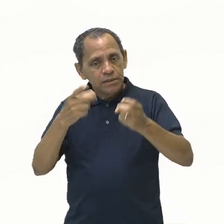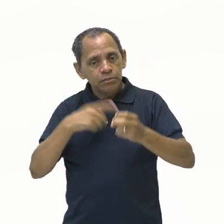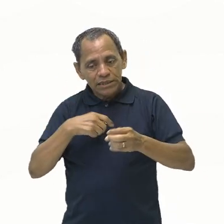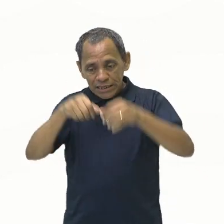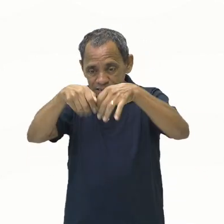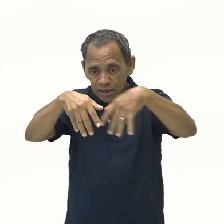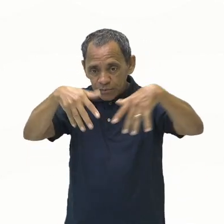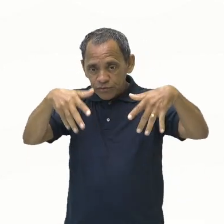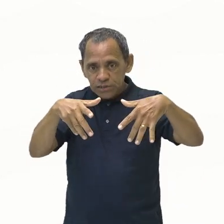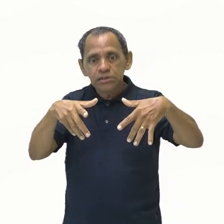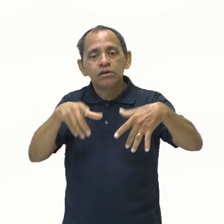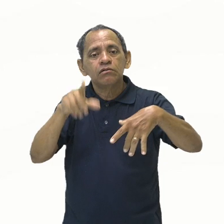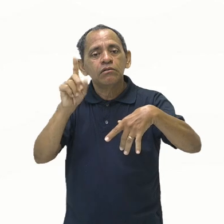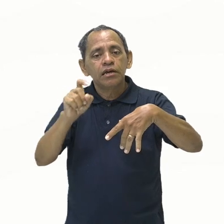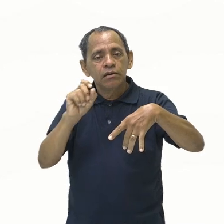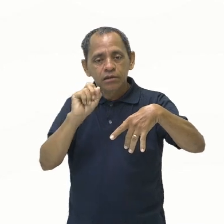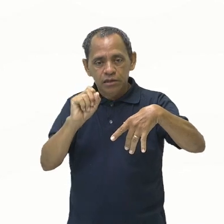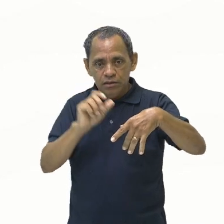que ela é uma cadeia